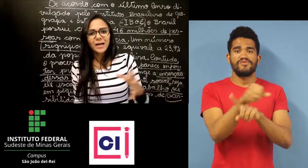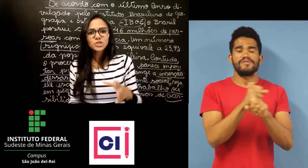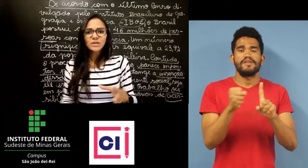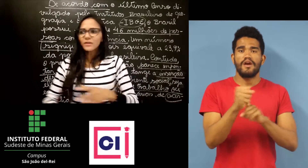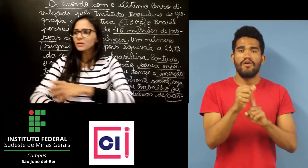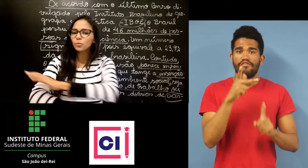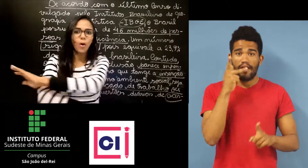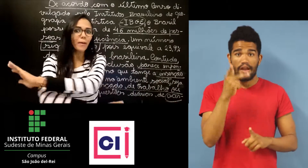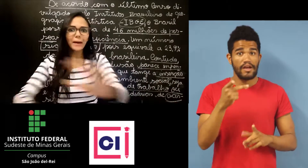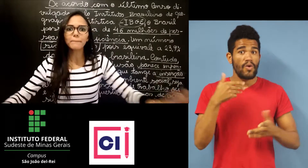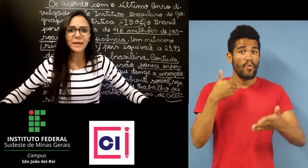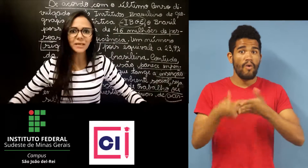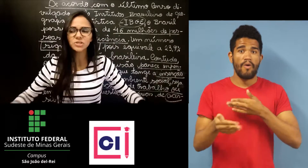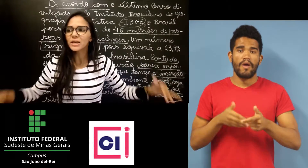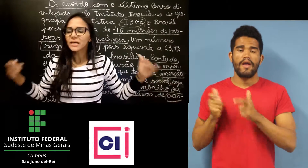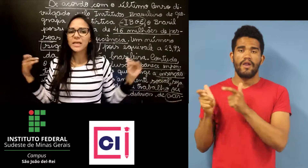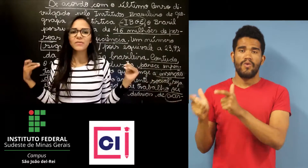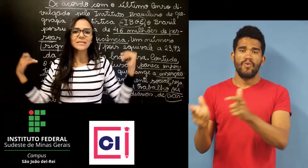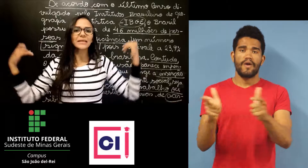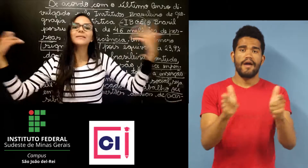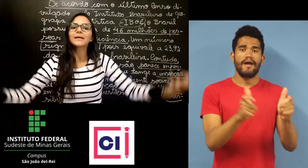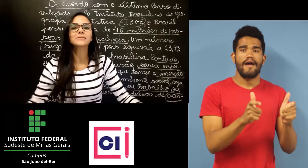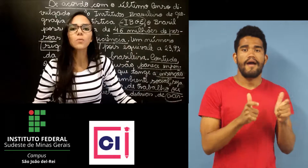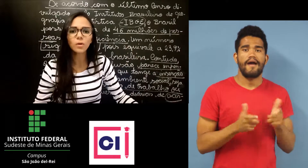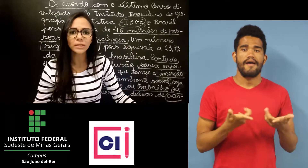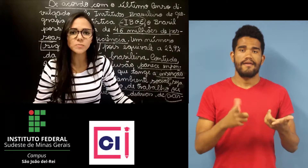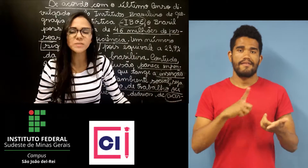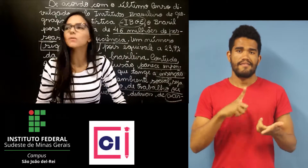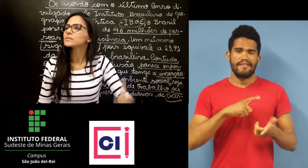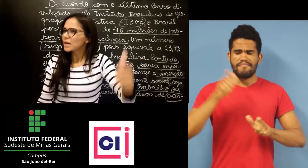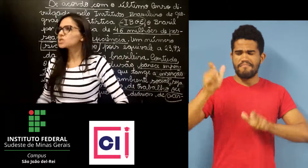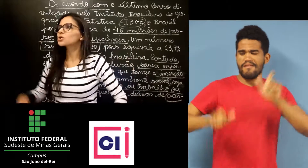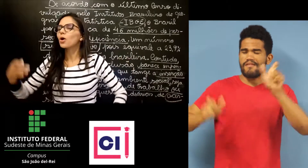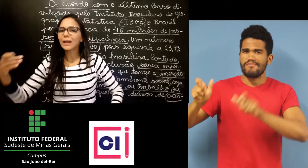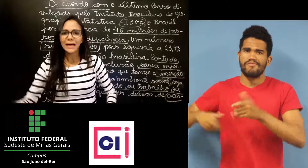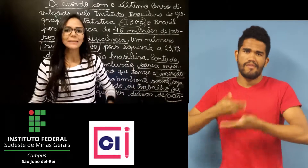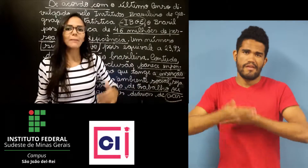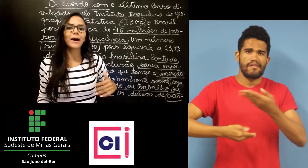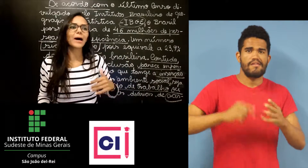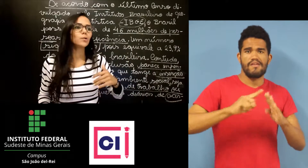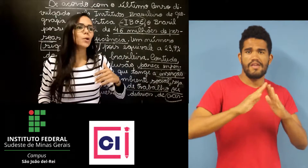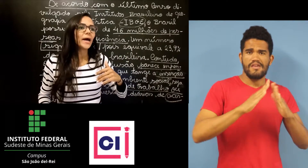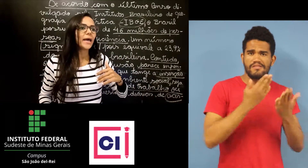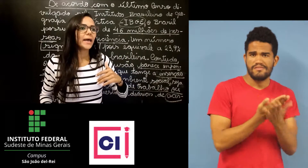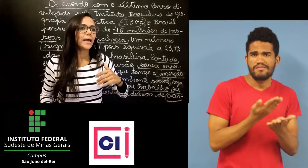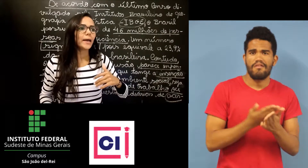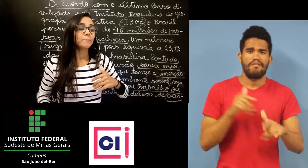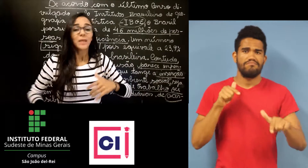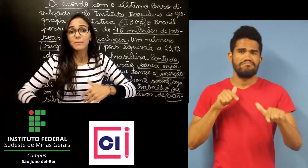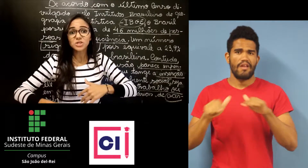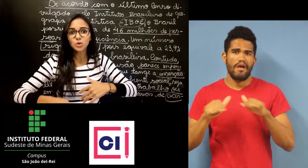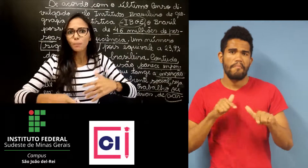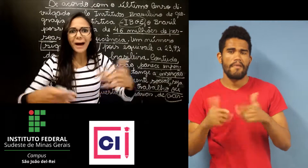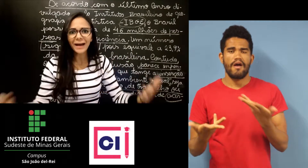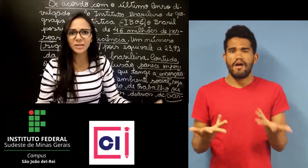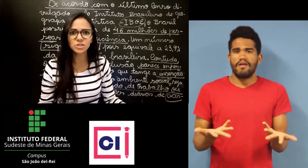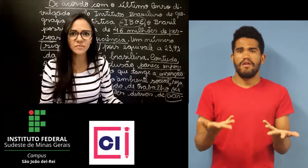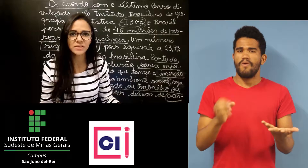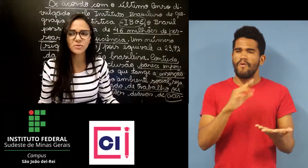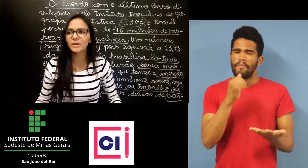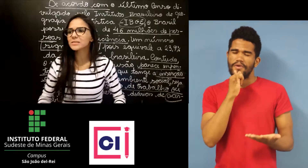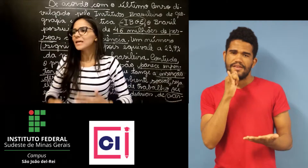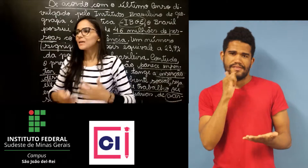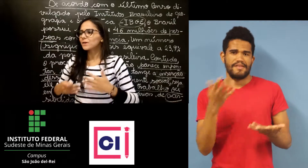social, a gente está falando qualquer ambiente em que você tem interação com outras pessoas. Escola, trabalho, imagina um parque